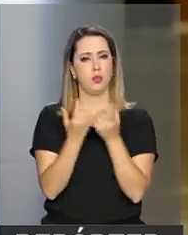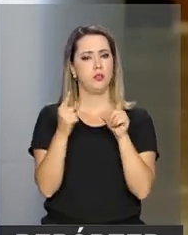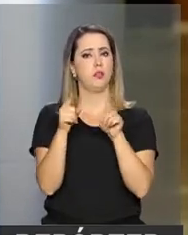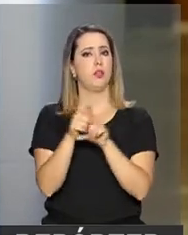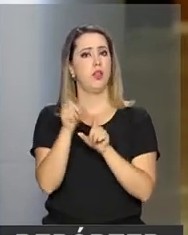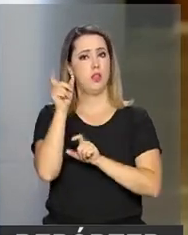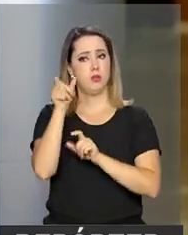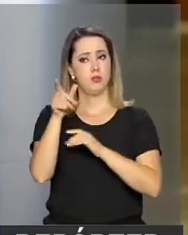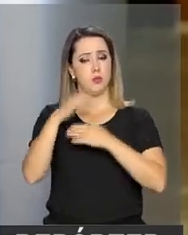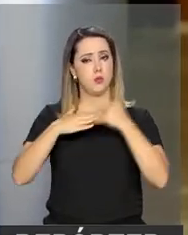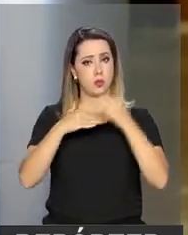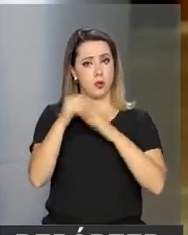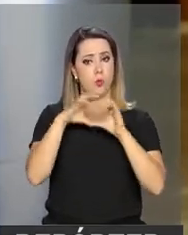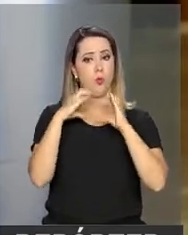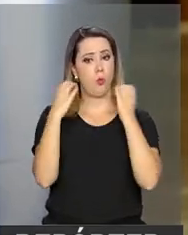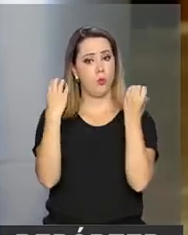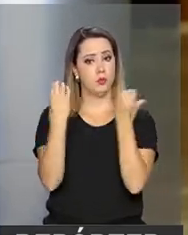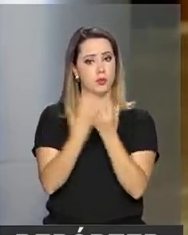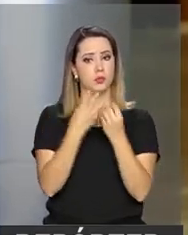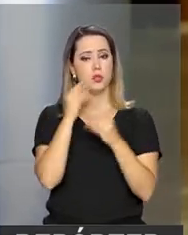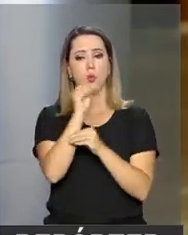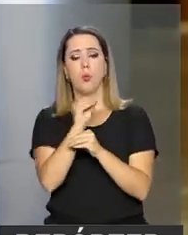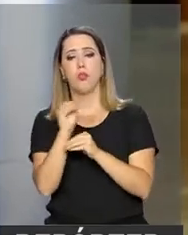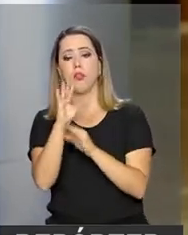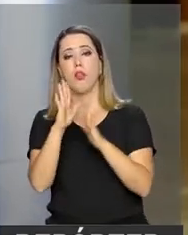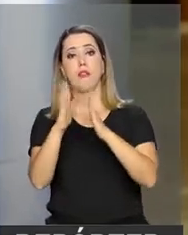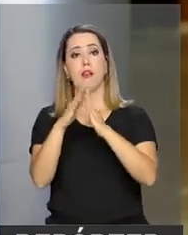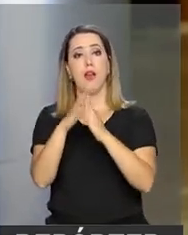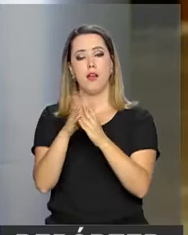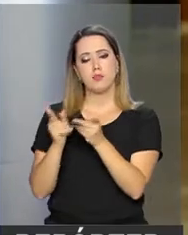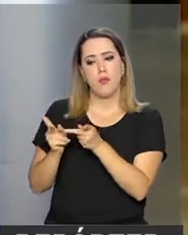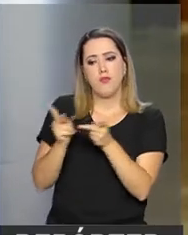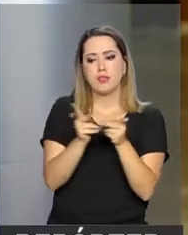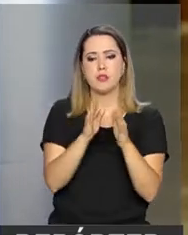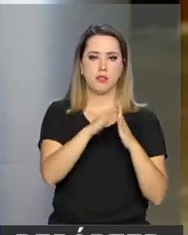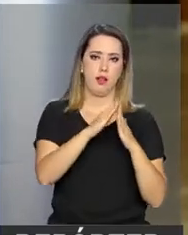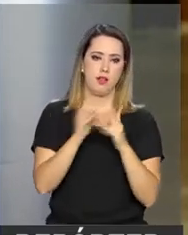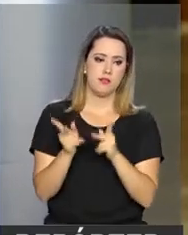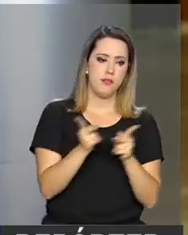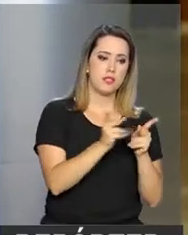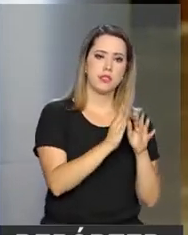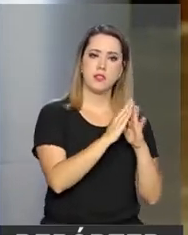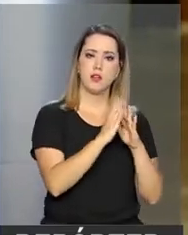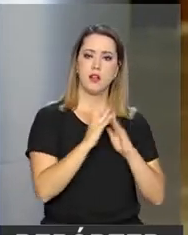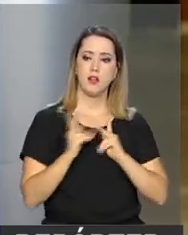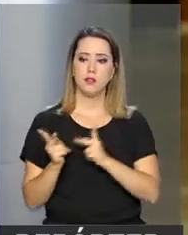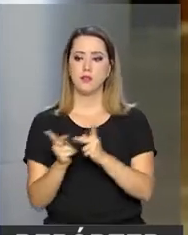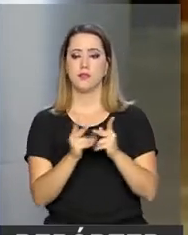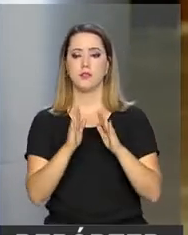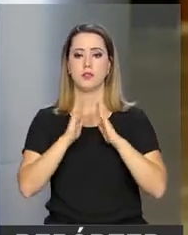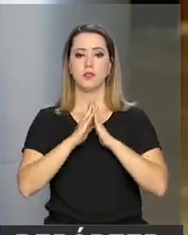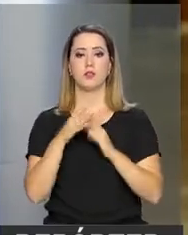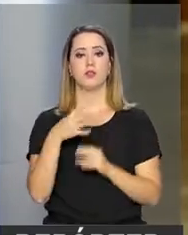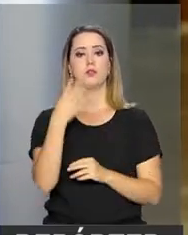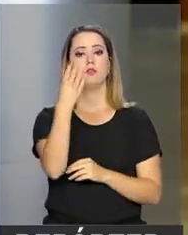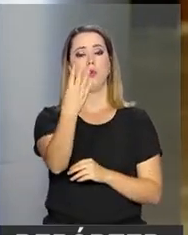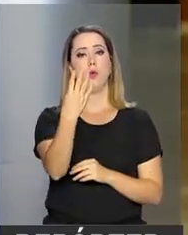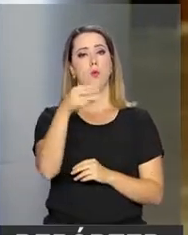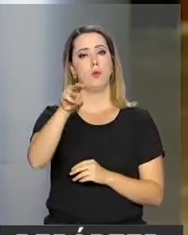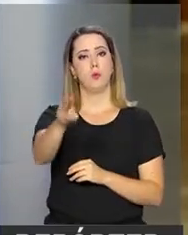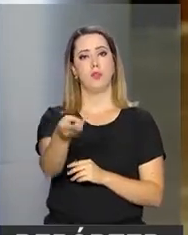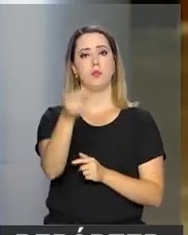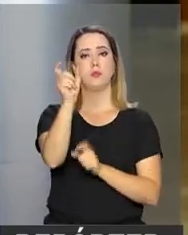é ampliar o acompanhamento domiciliar. Aquele feito de casa em casa, de 4 milhões e 500